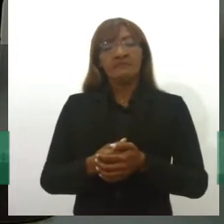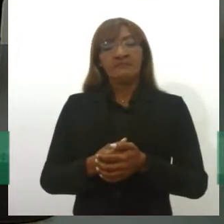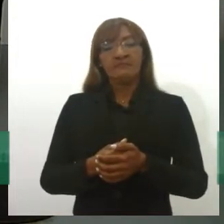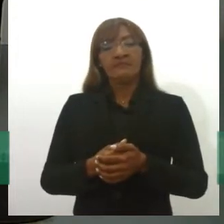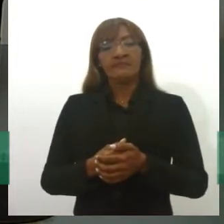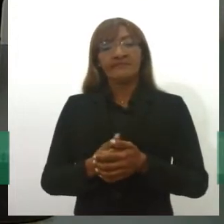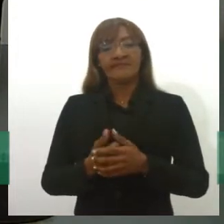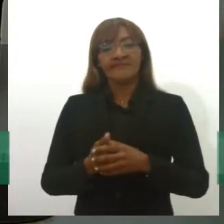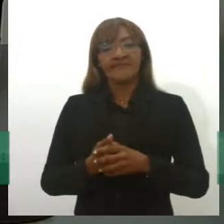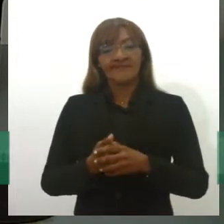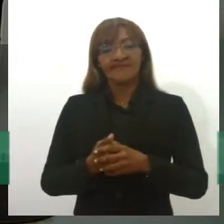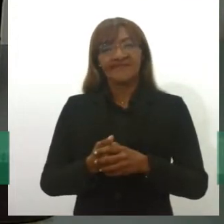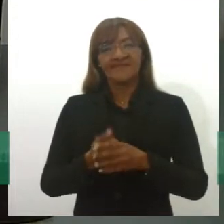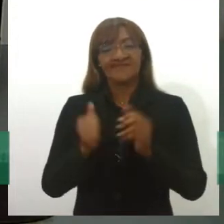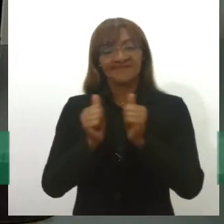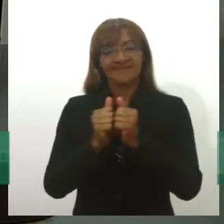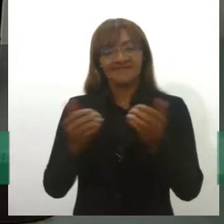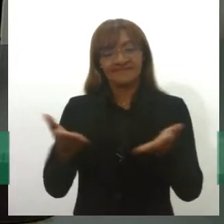debater aqui comigo.